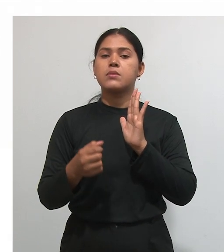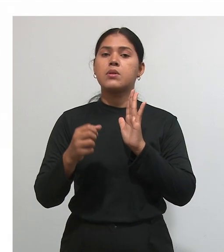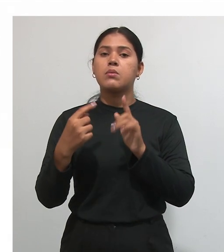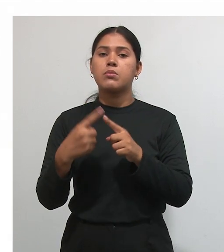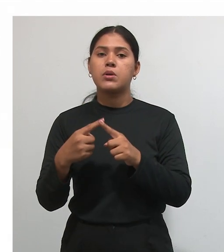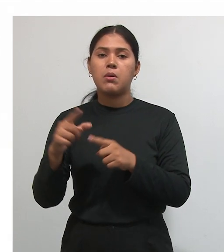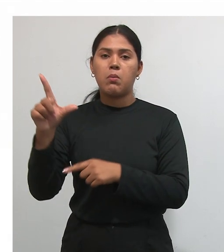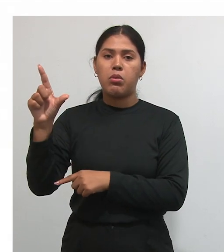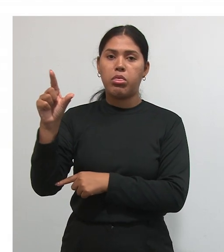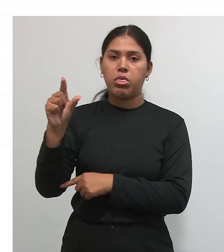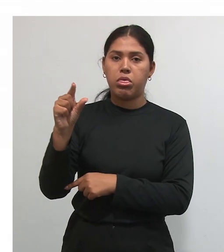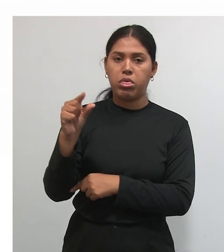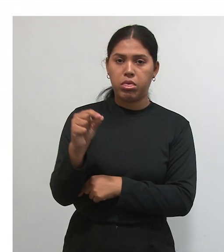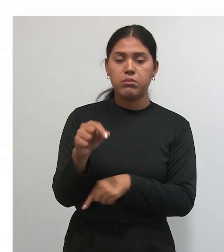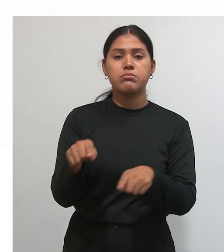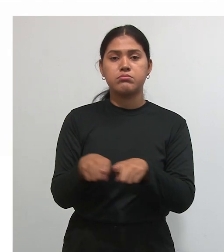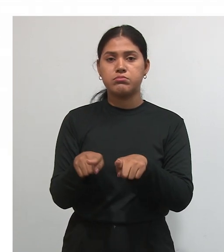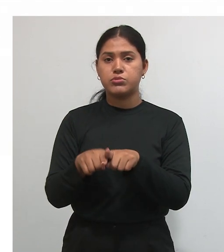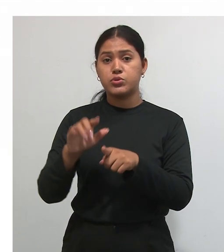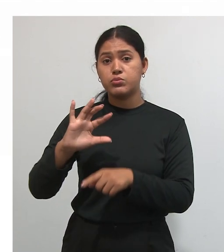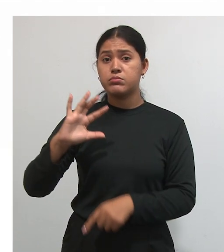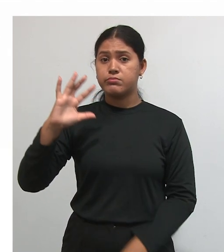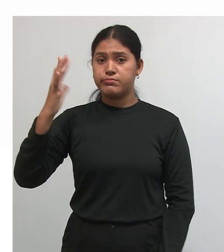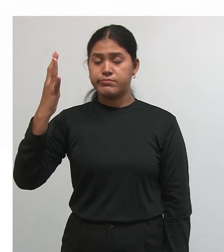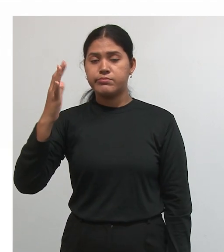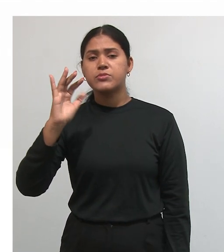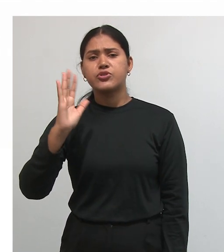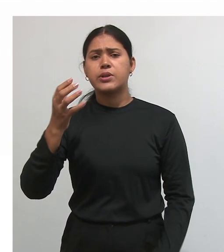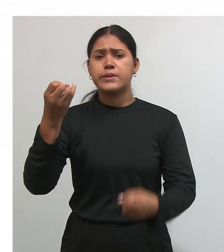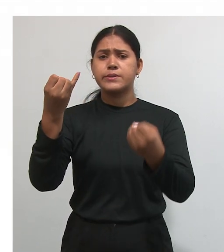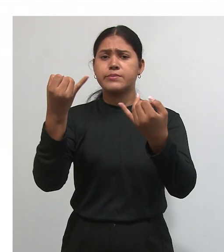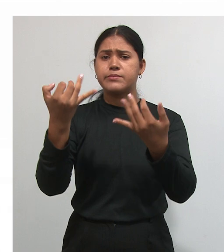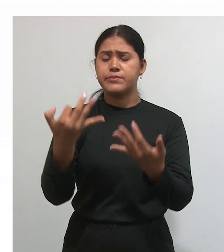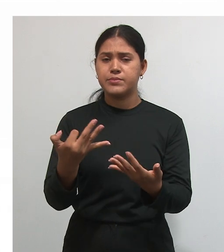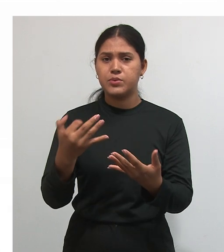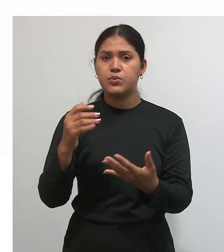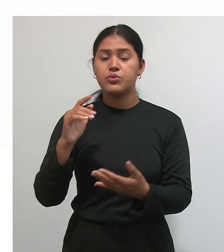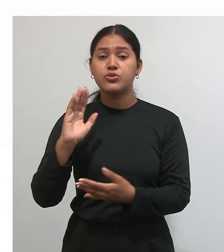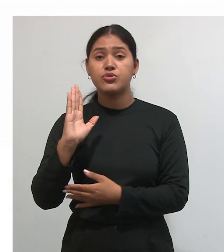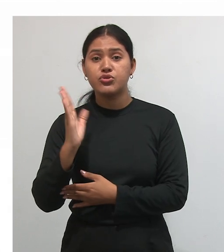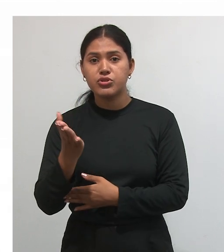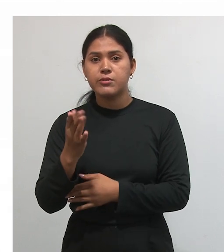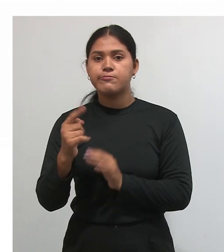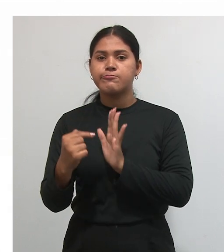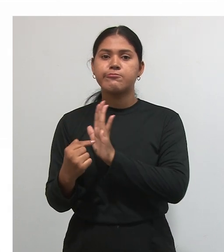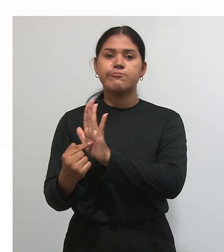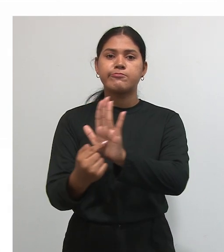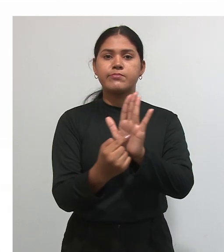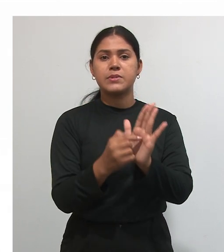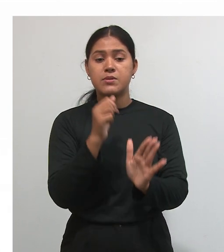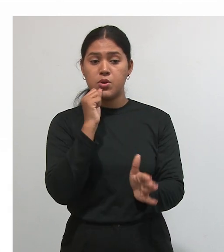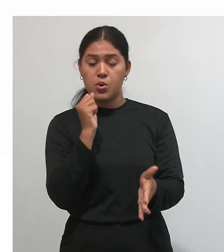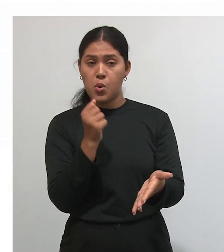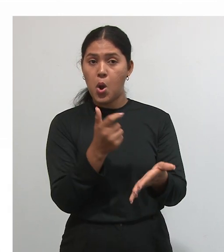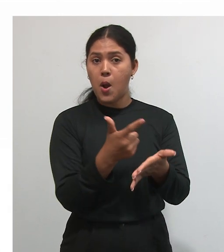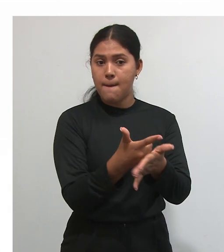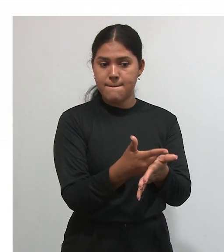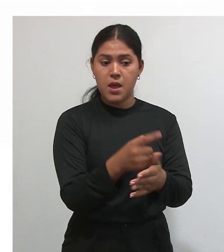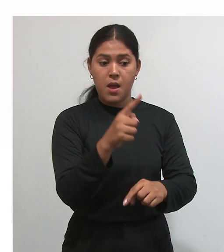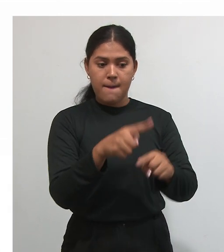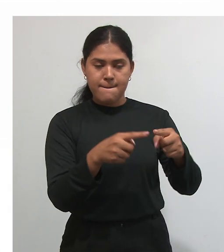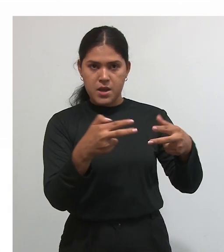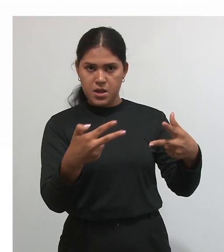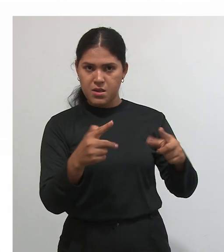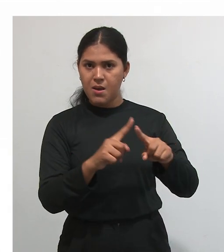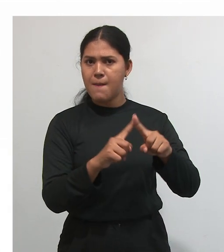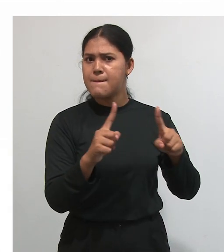que depreciação, amortização e exaustão. Era assim que eu falo que a gente já era conhecido, né? Só colocava o valor de aquisição e